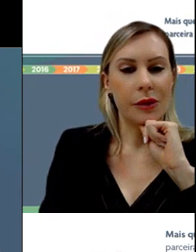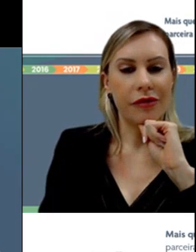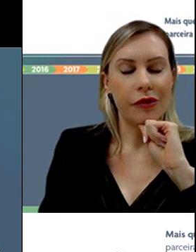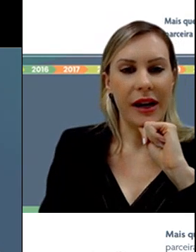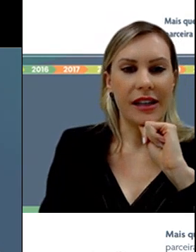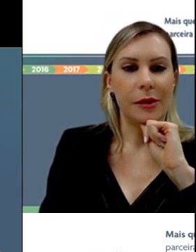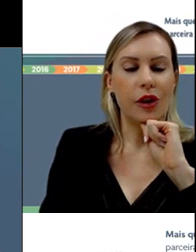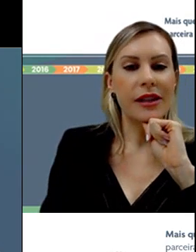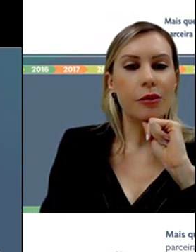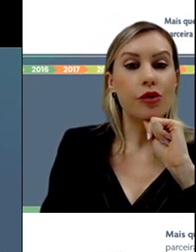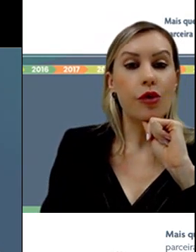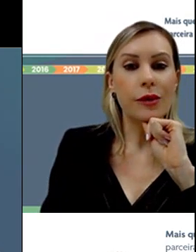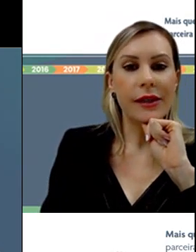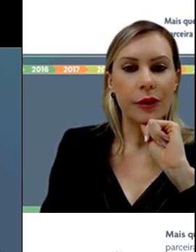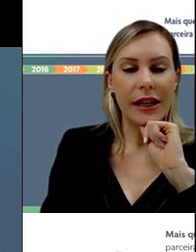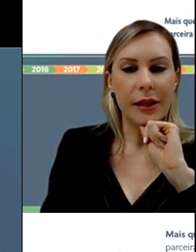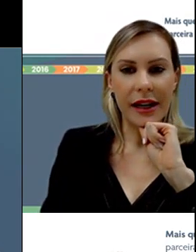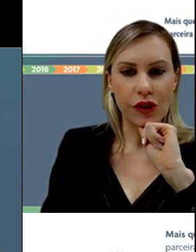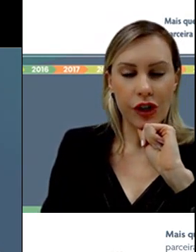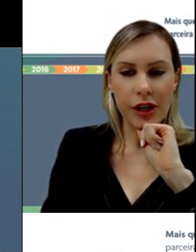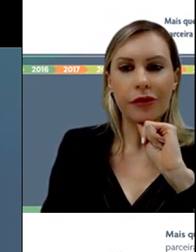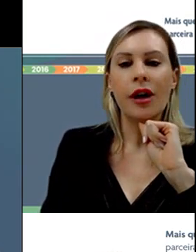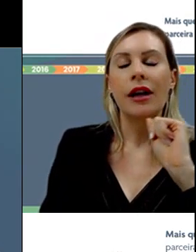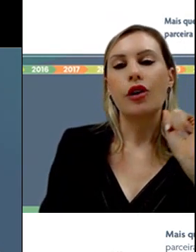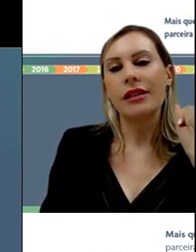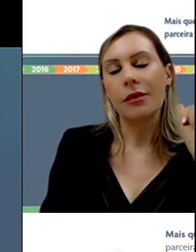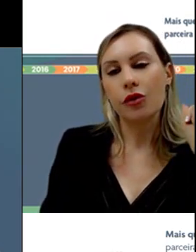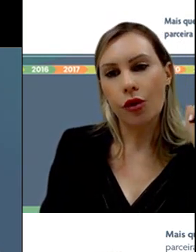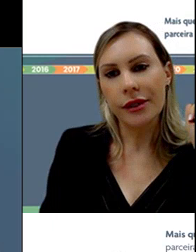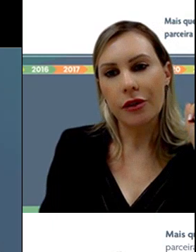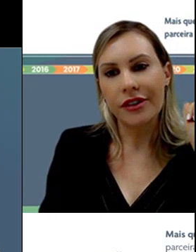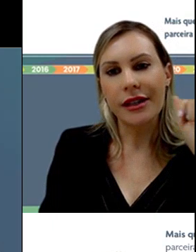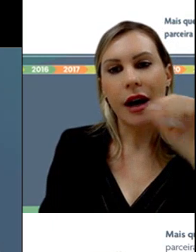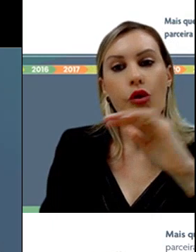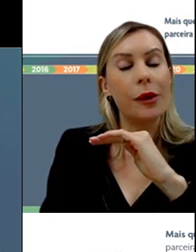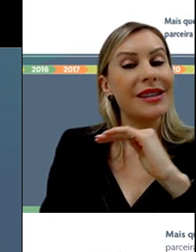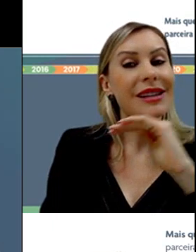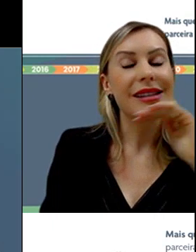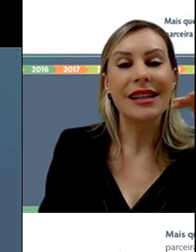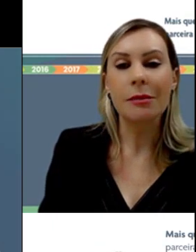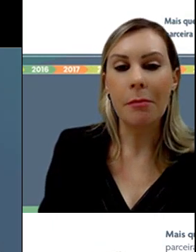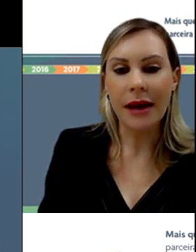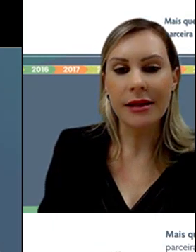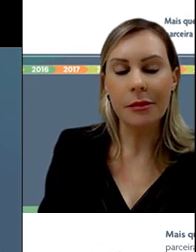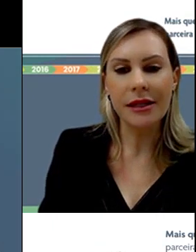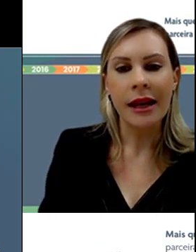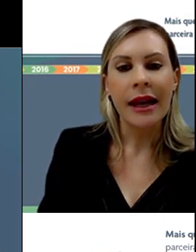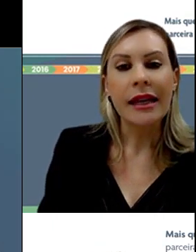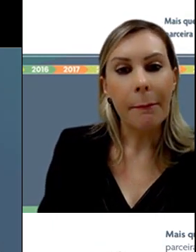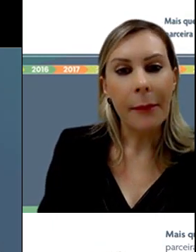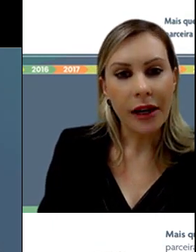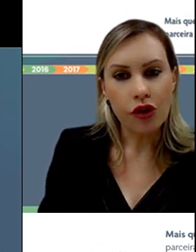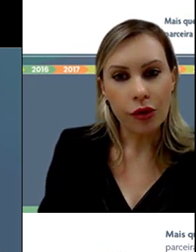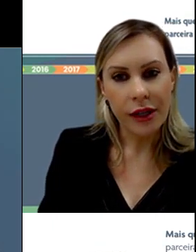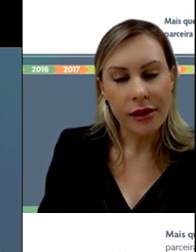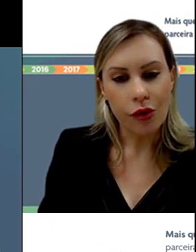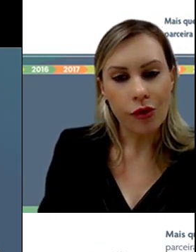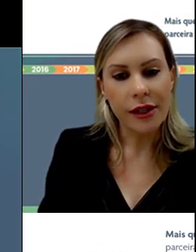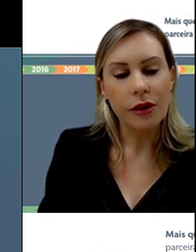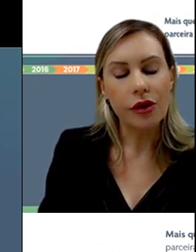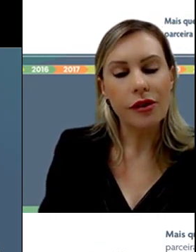é a gestão da FUNPRESP. Nós temos o Conselho Deliberativo, nós temos o Conselho Fiscal como instâncias máximas, e